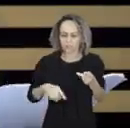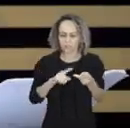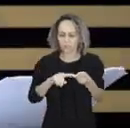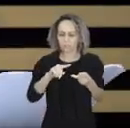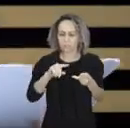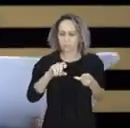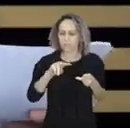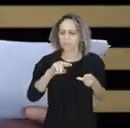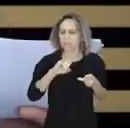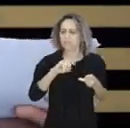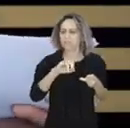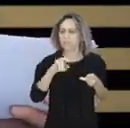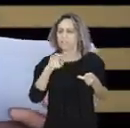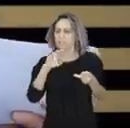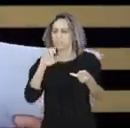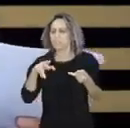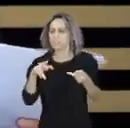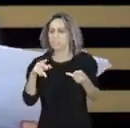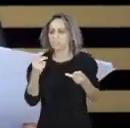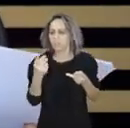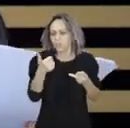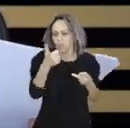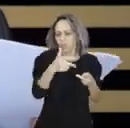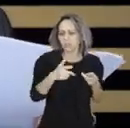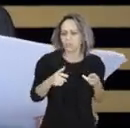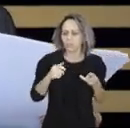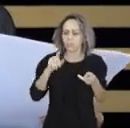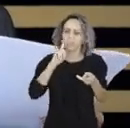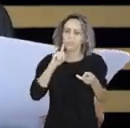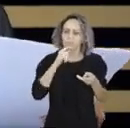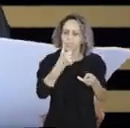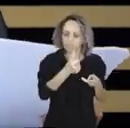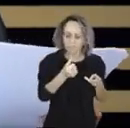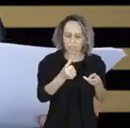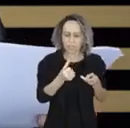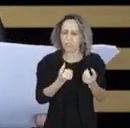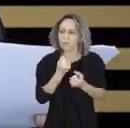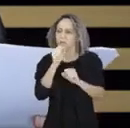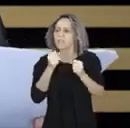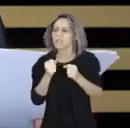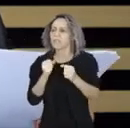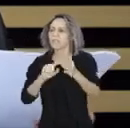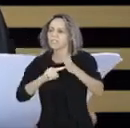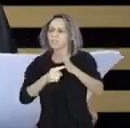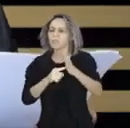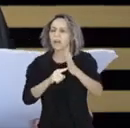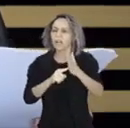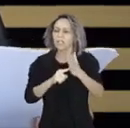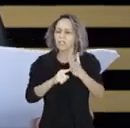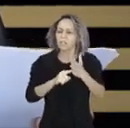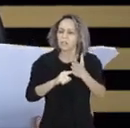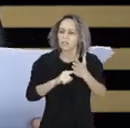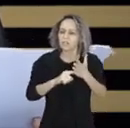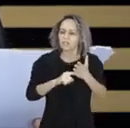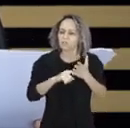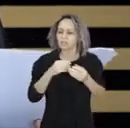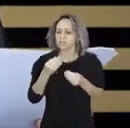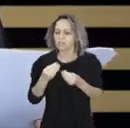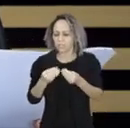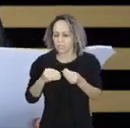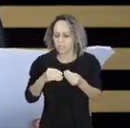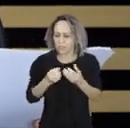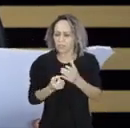6%. Fabricação de máquinas para processamento de alimentos, bebida e tabaco. Estados Unidos,